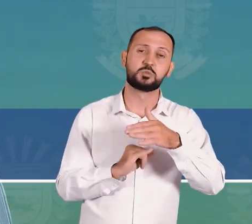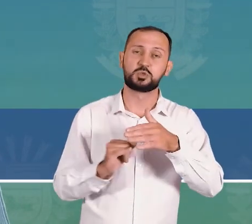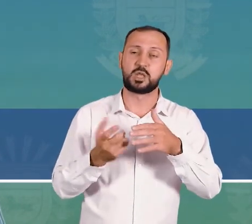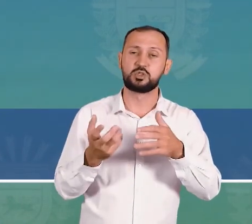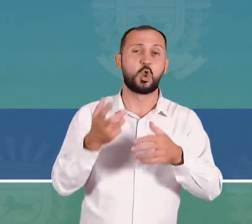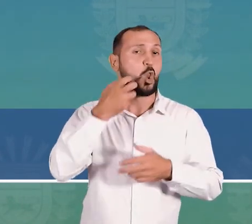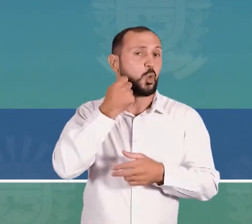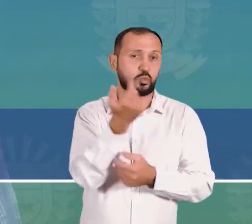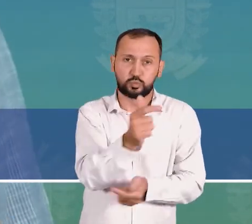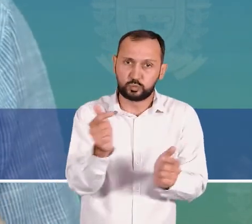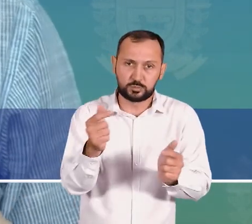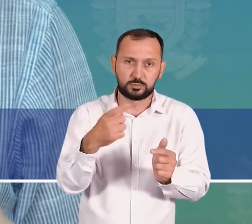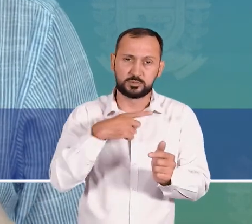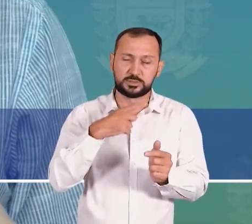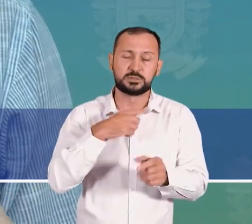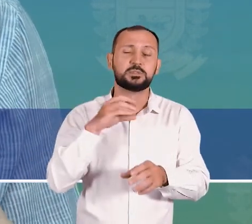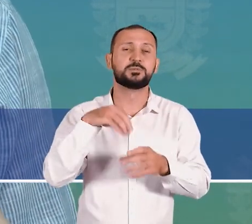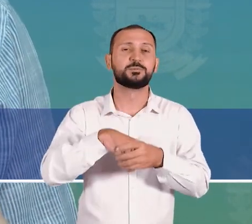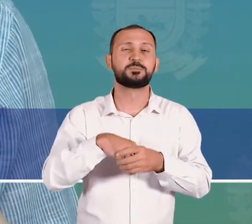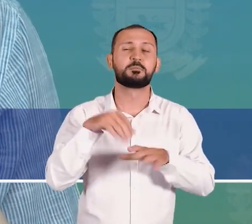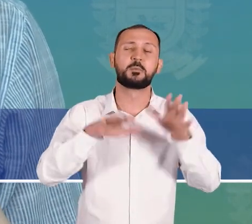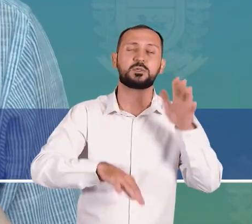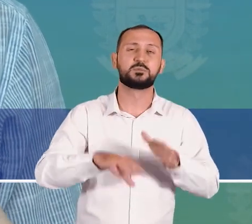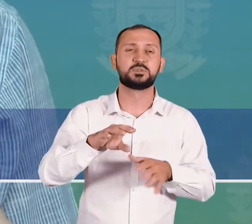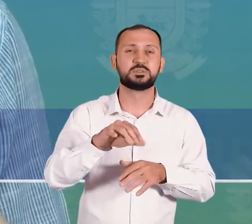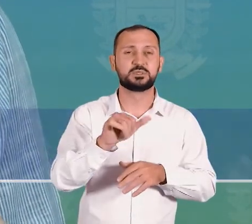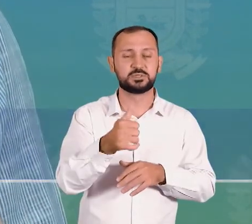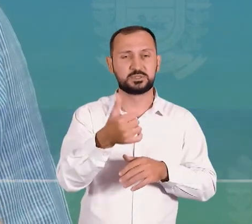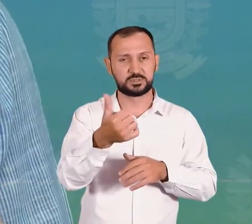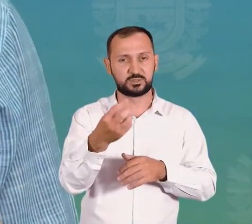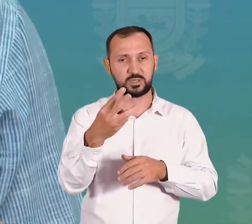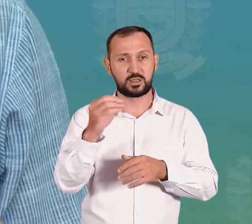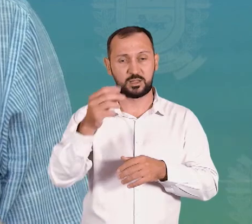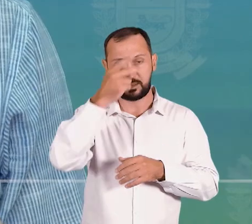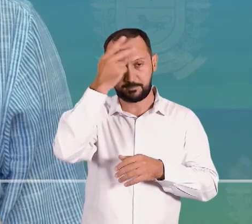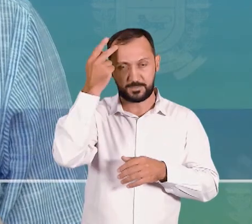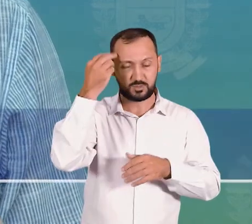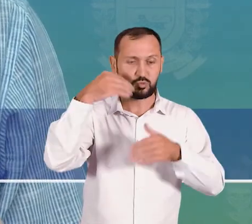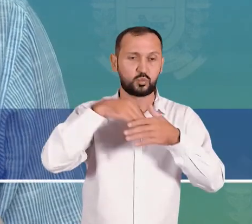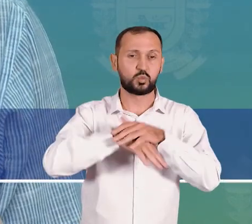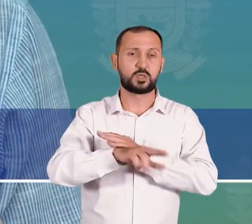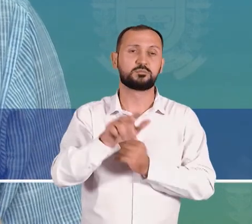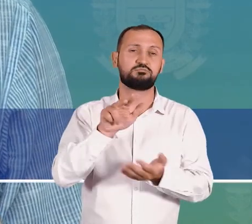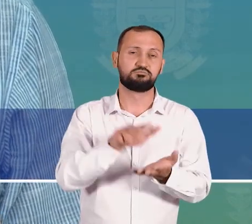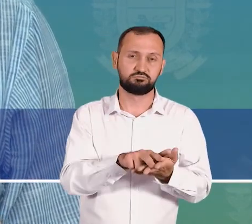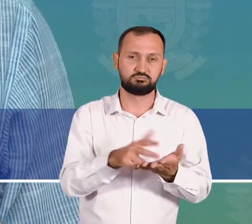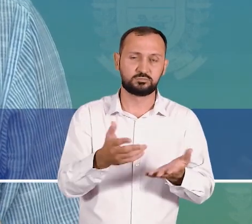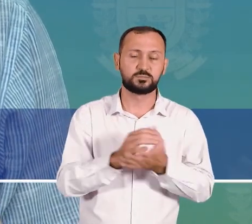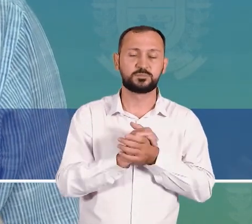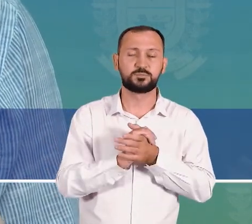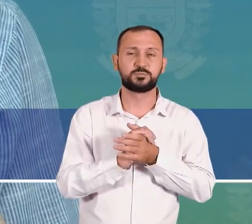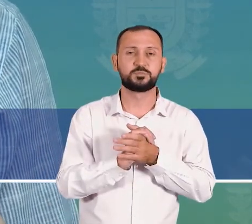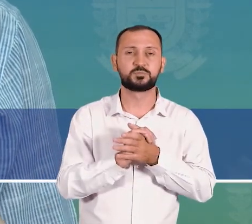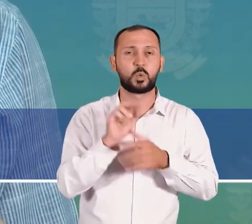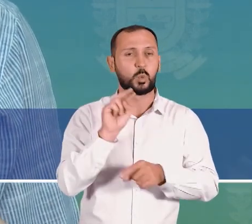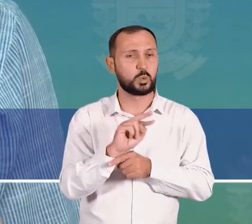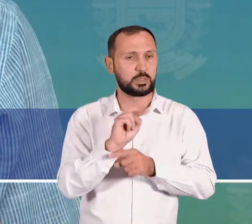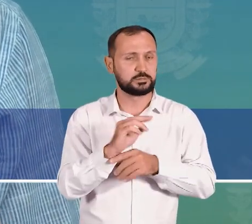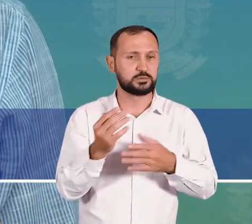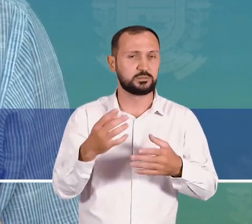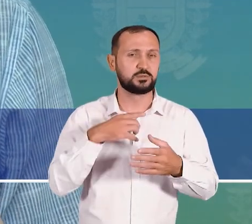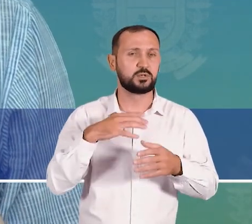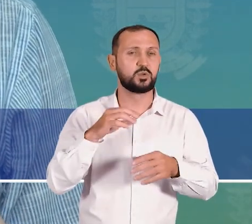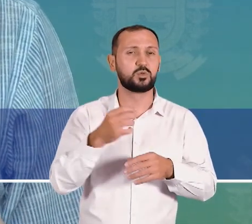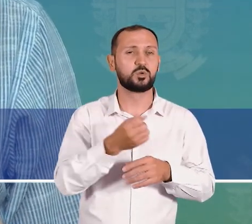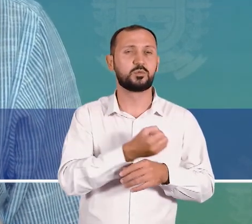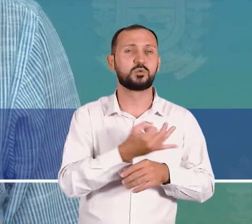uma entidade filantrópica, hoje é onde abrigamos em torno de 130 pacientes, temos